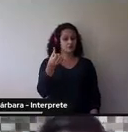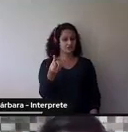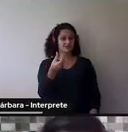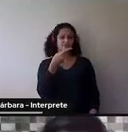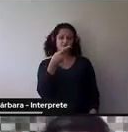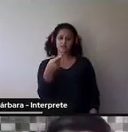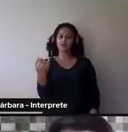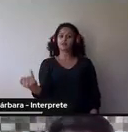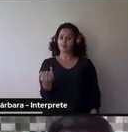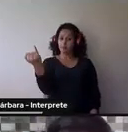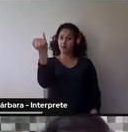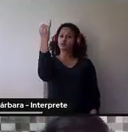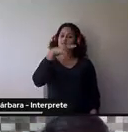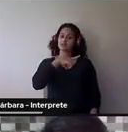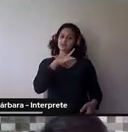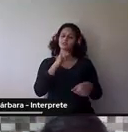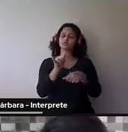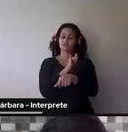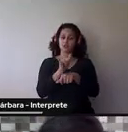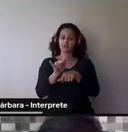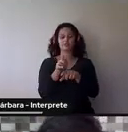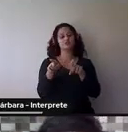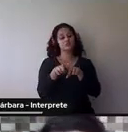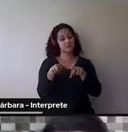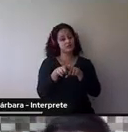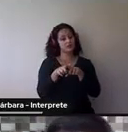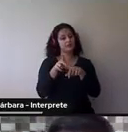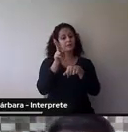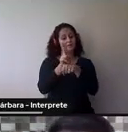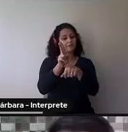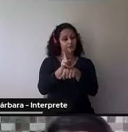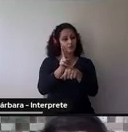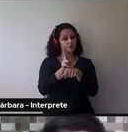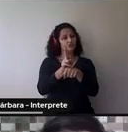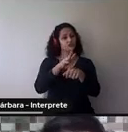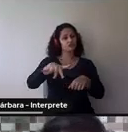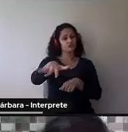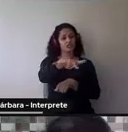disso, a conservação de áreas mapeadas globalmente, ou seja, áreas que são